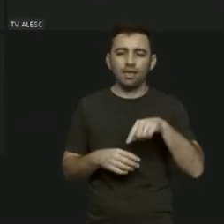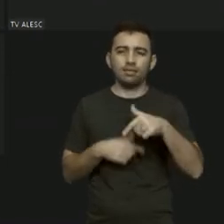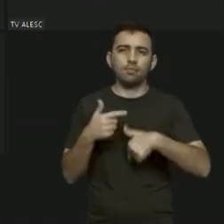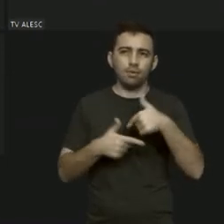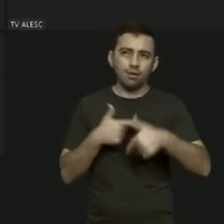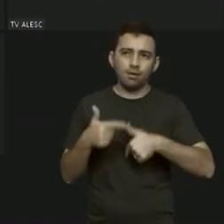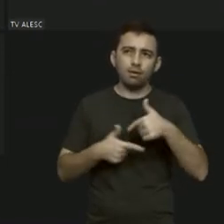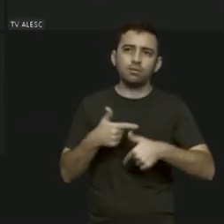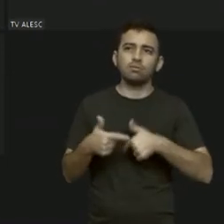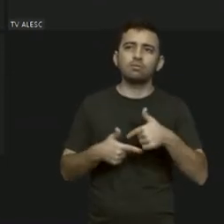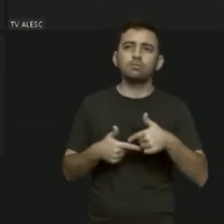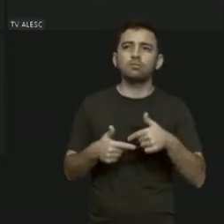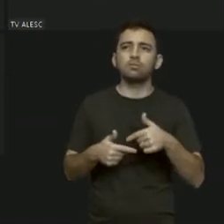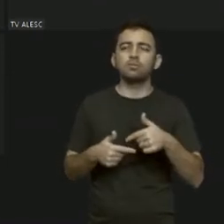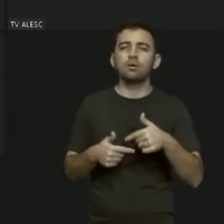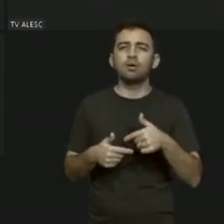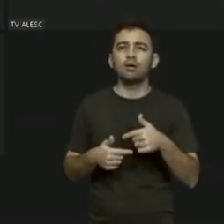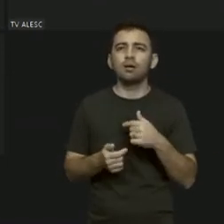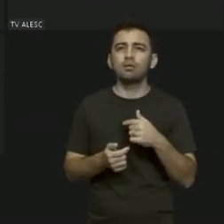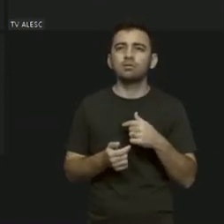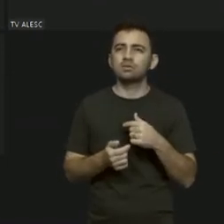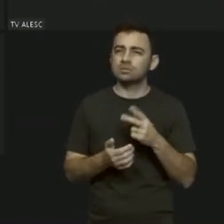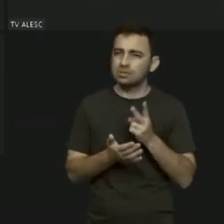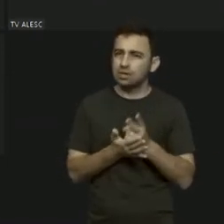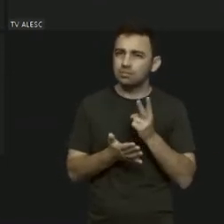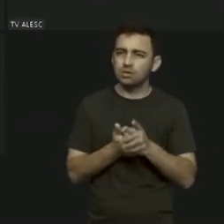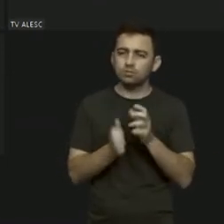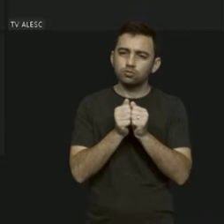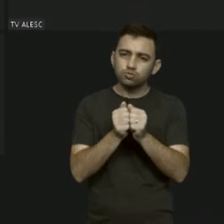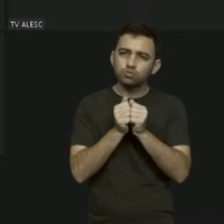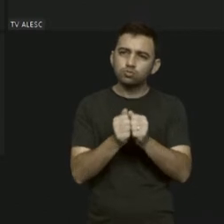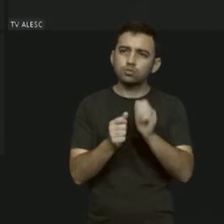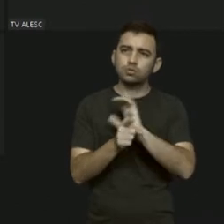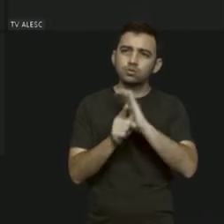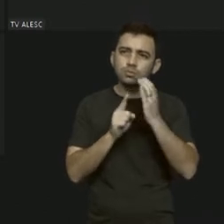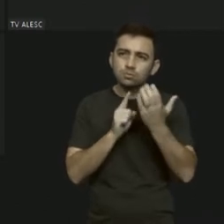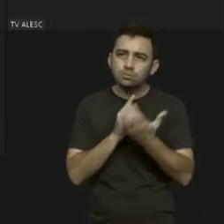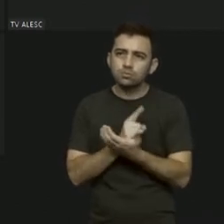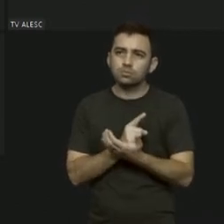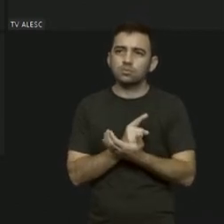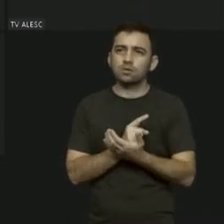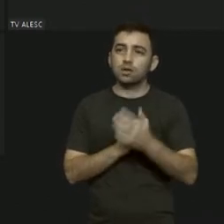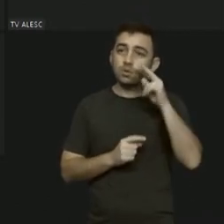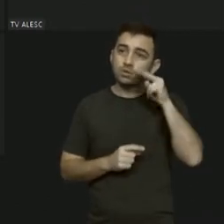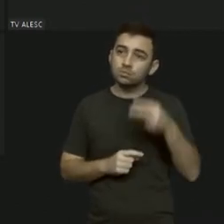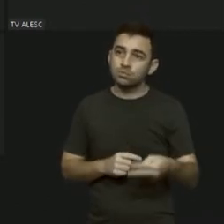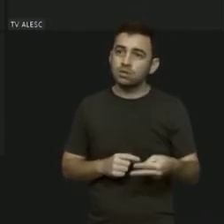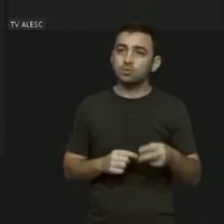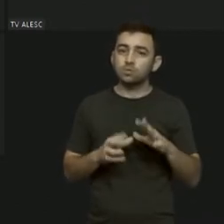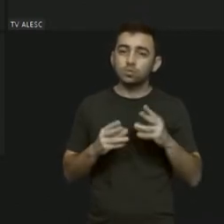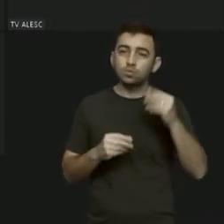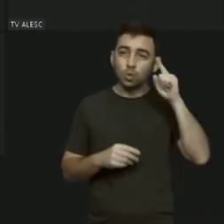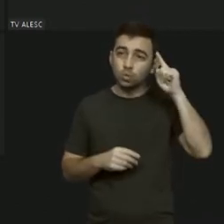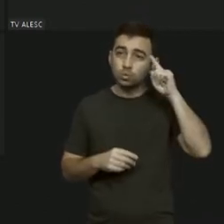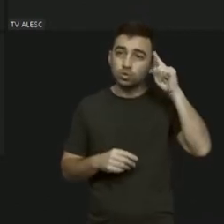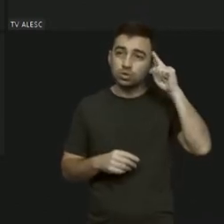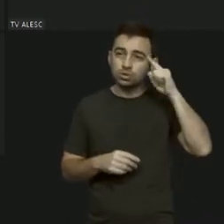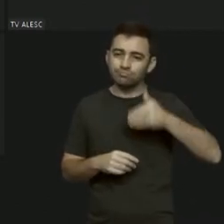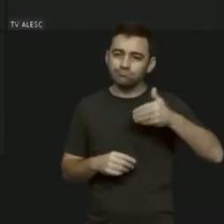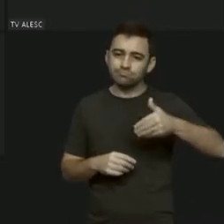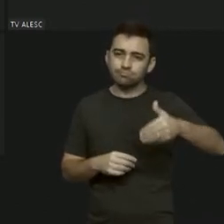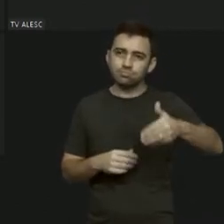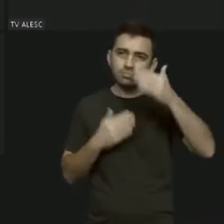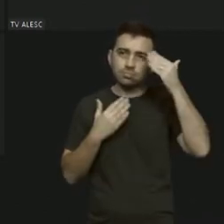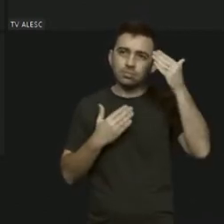certeza é trabalho, está próximo da comunidade, é reconhecimento daquilo que é feito no dia a dia, porque